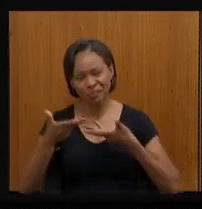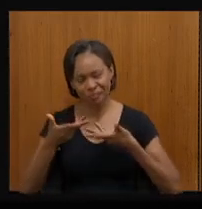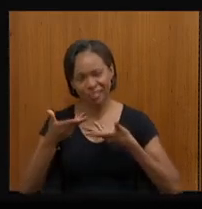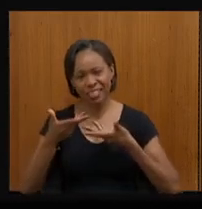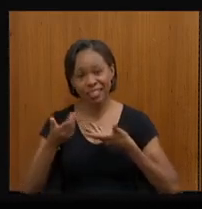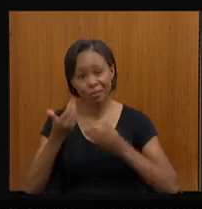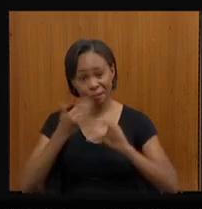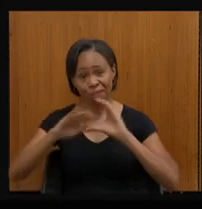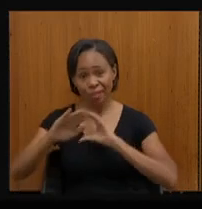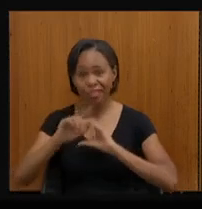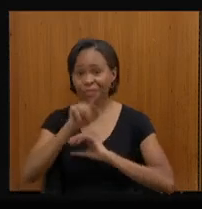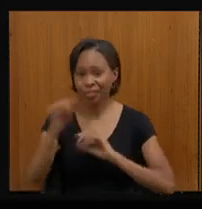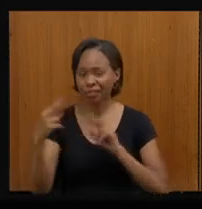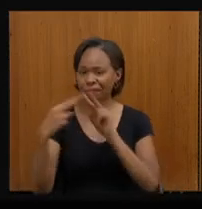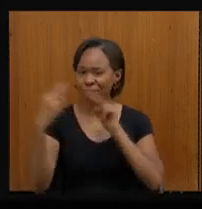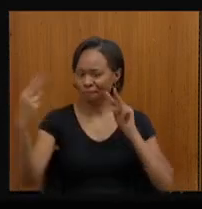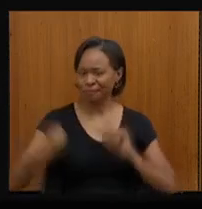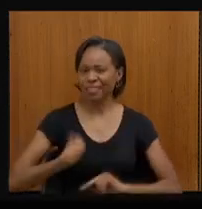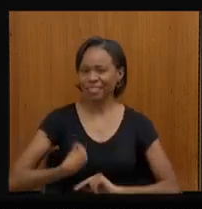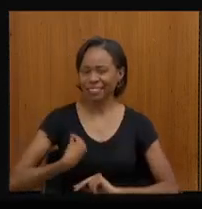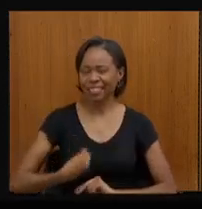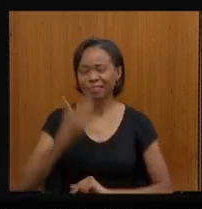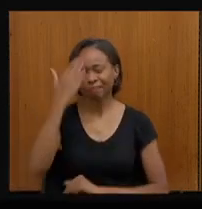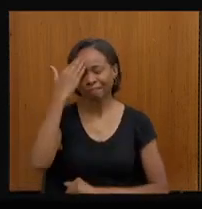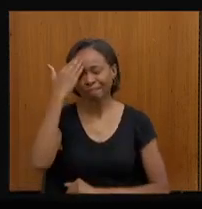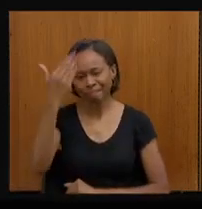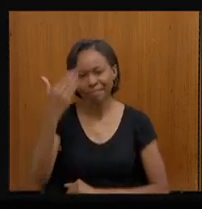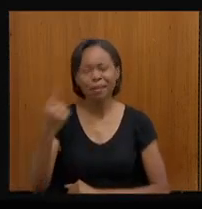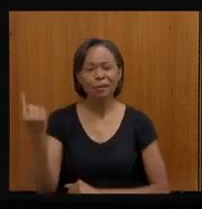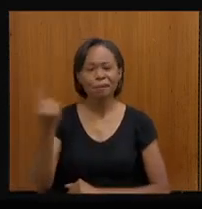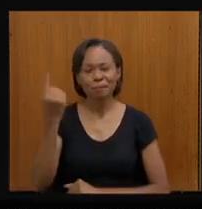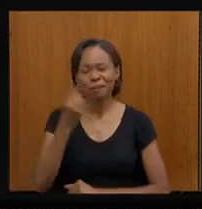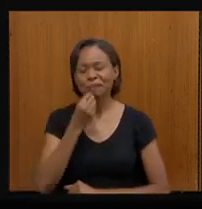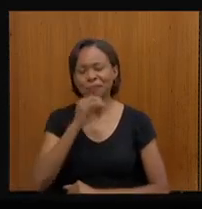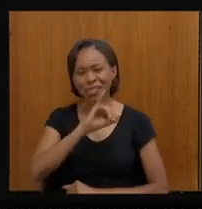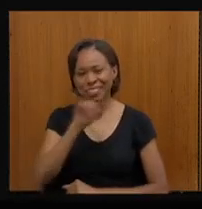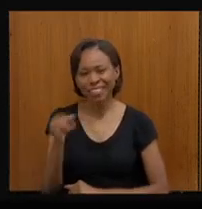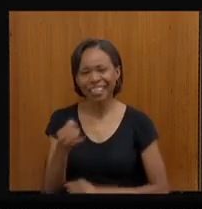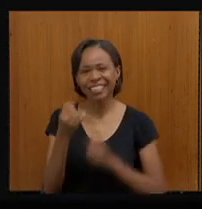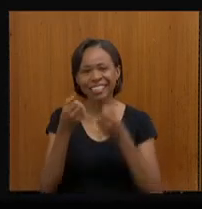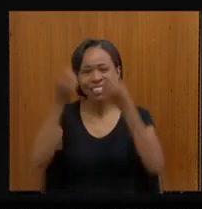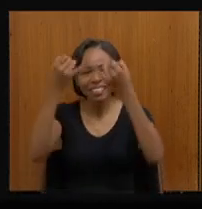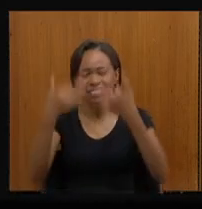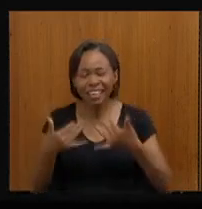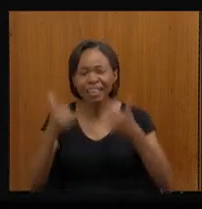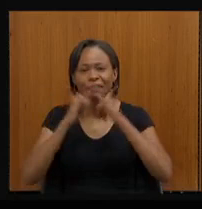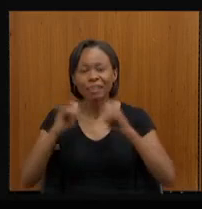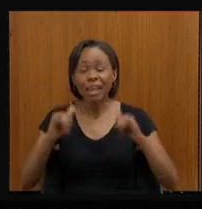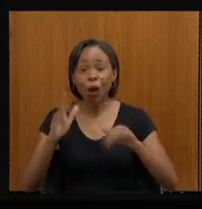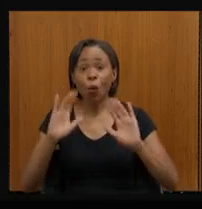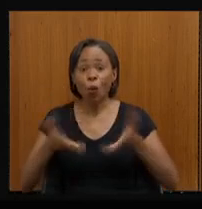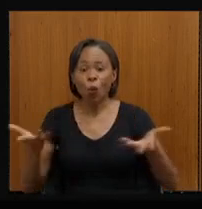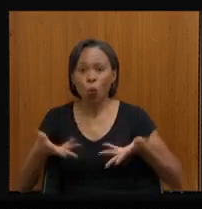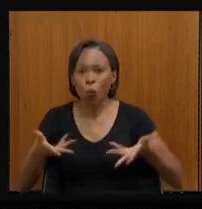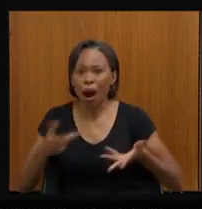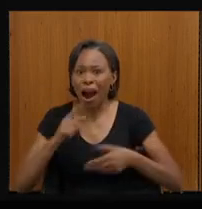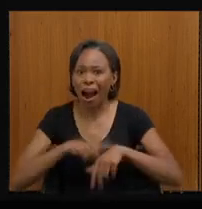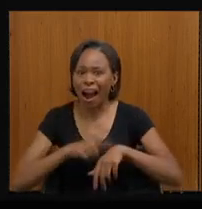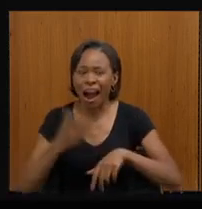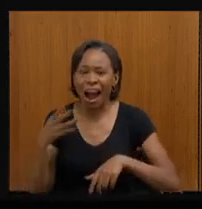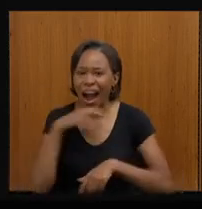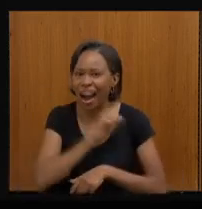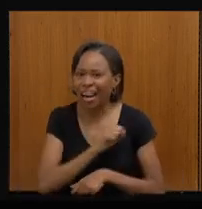virtualmente tava brigado primeiro agradeço a oportunidade tá falando super corrido bastante mas é que tinha em